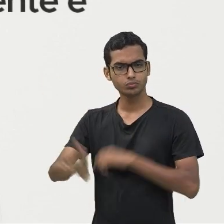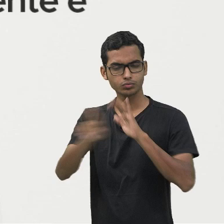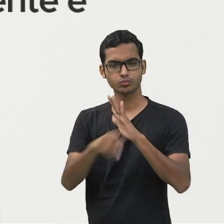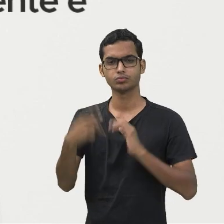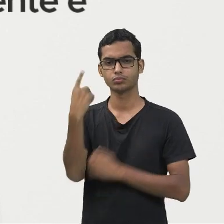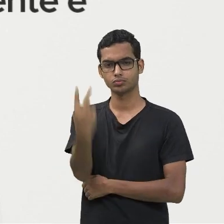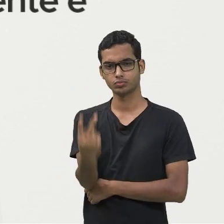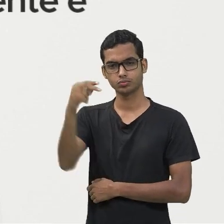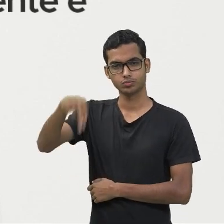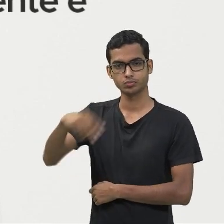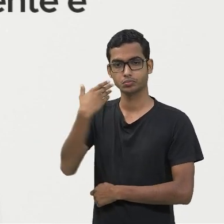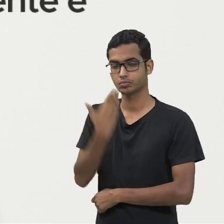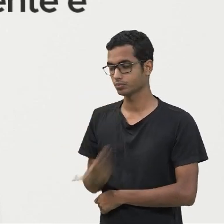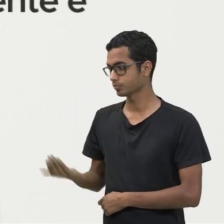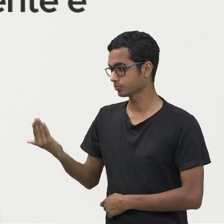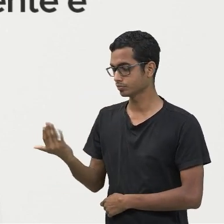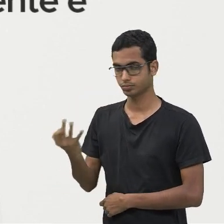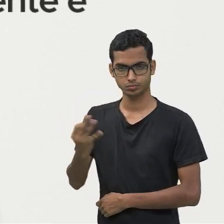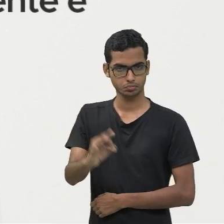2n.